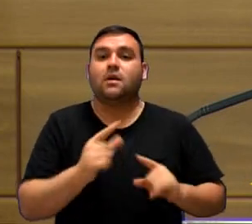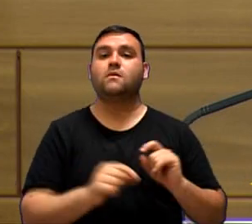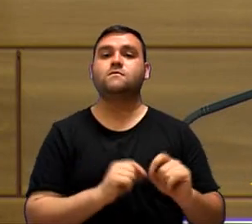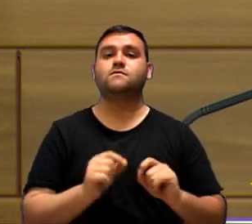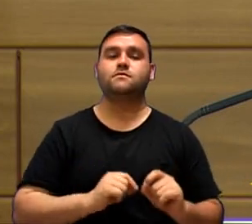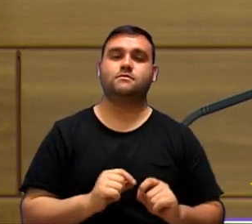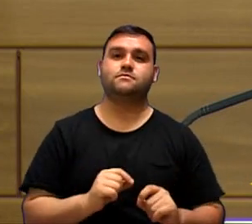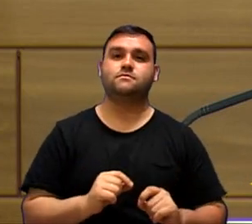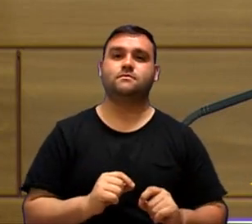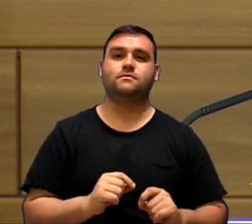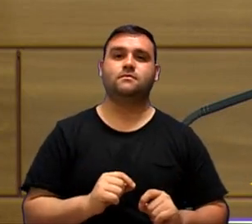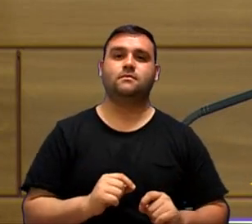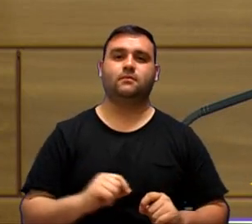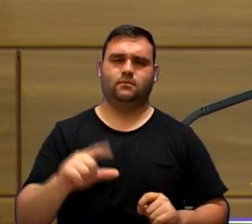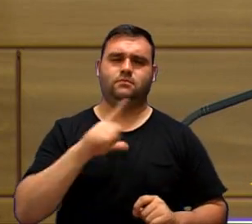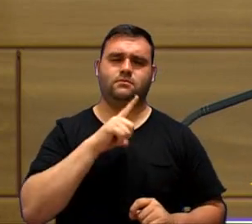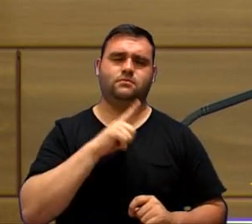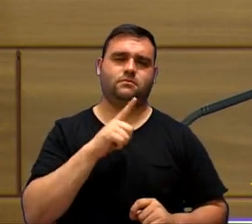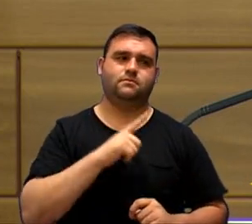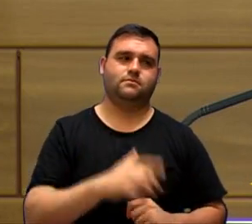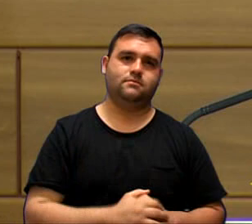aí... Tem.